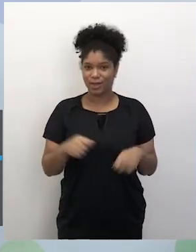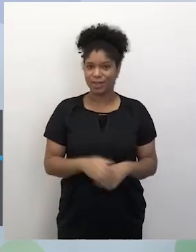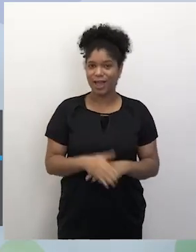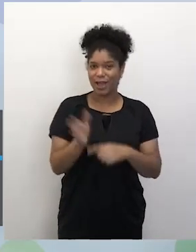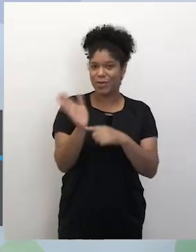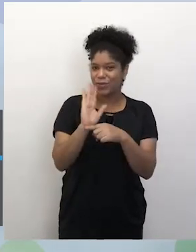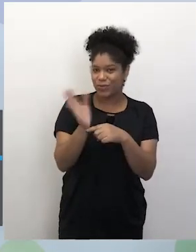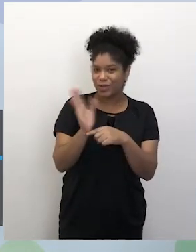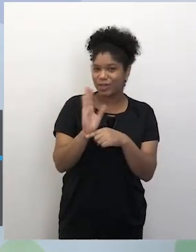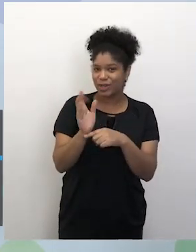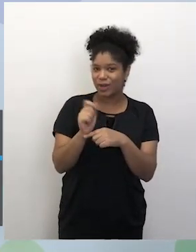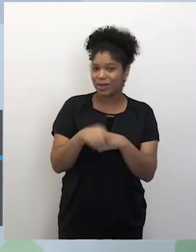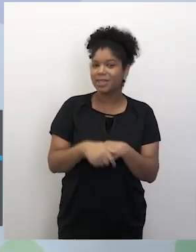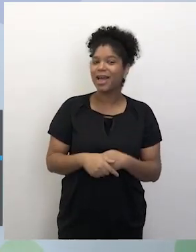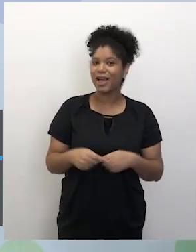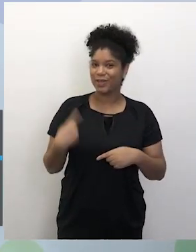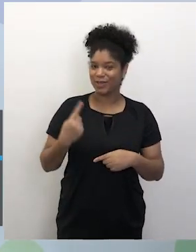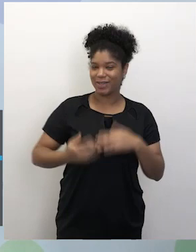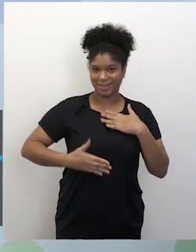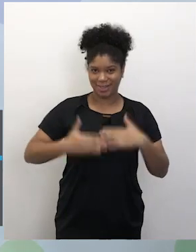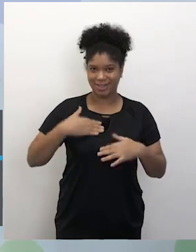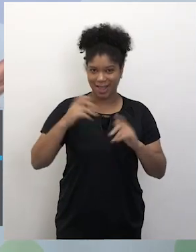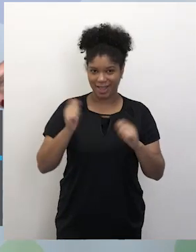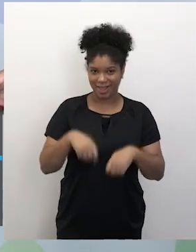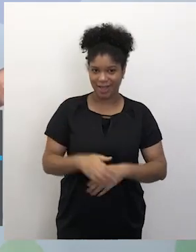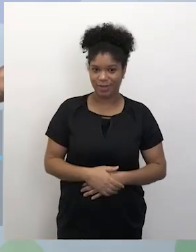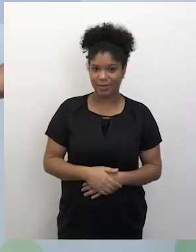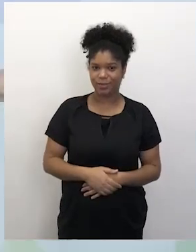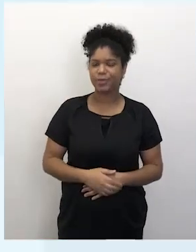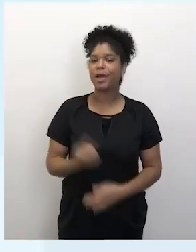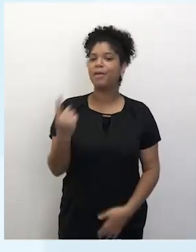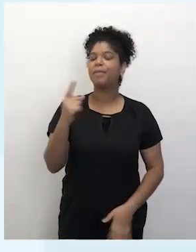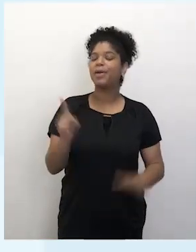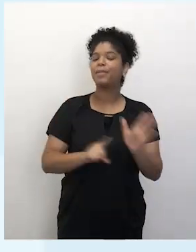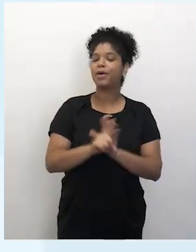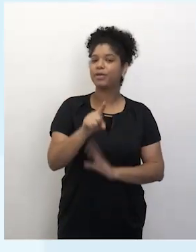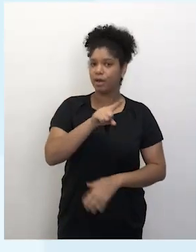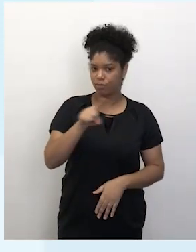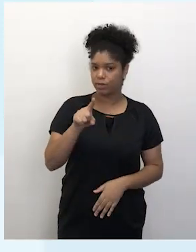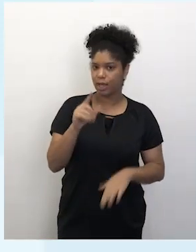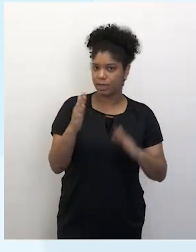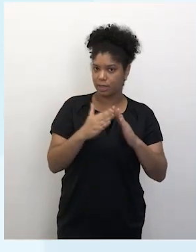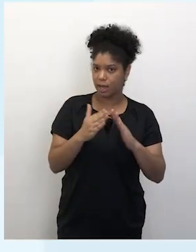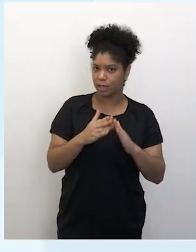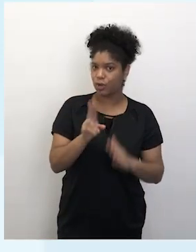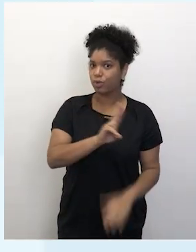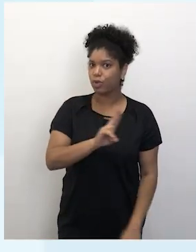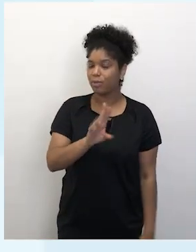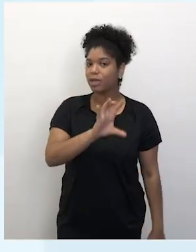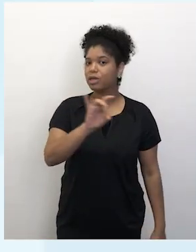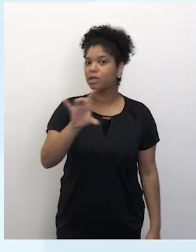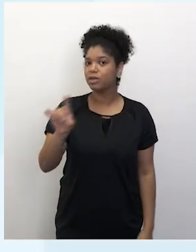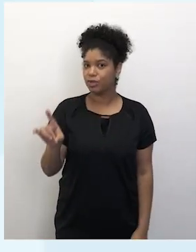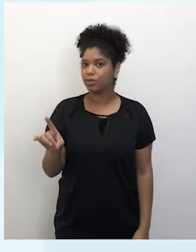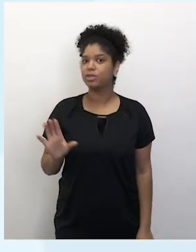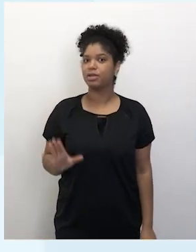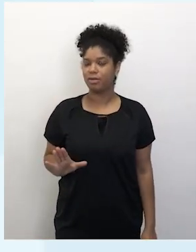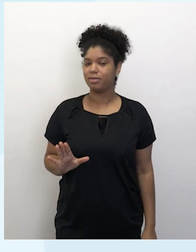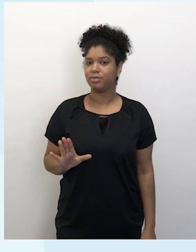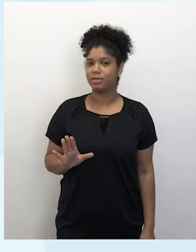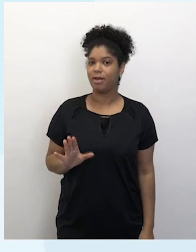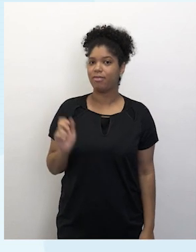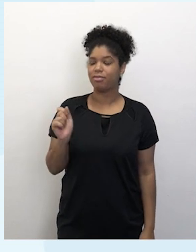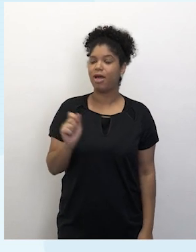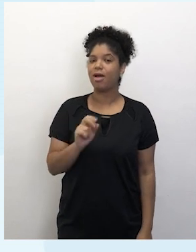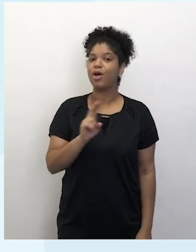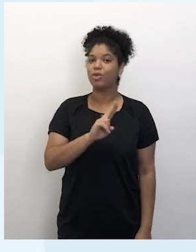e colocá-los na nossa dança. Primeira pergunta para quem tá lá em casa, eu quero o nome de vocês, aí o nome da escola, para a